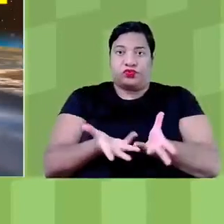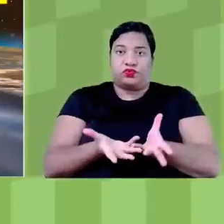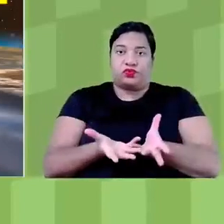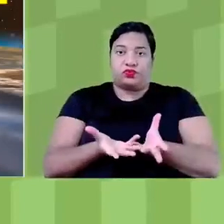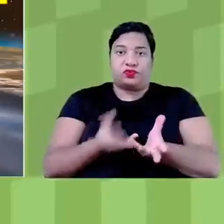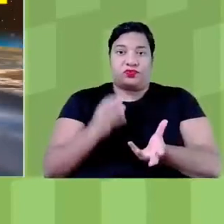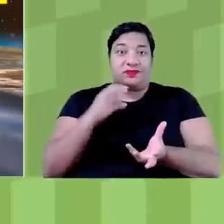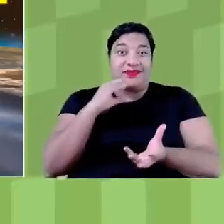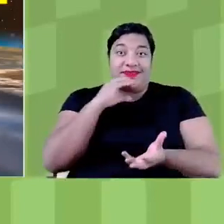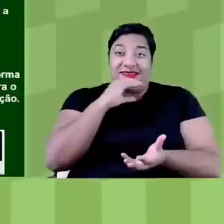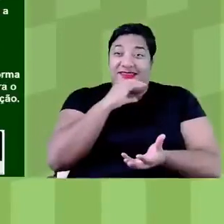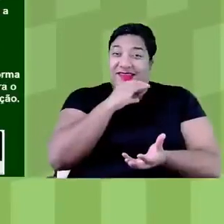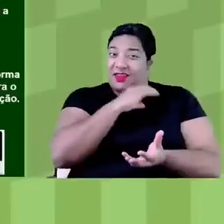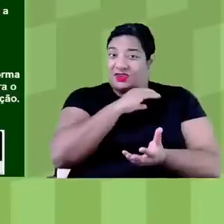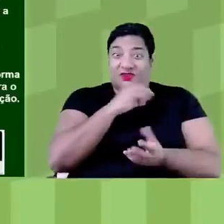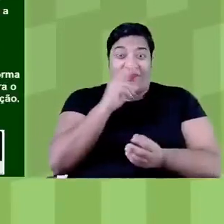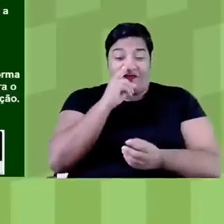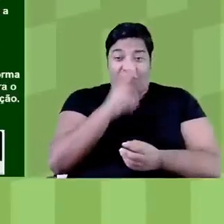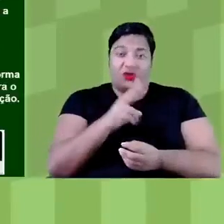aquecimento global.